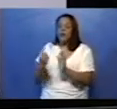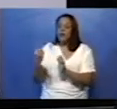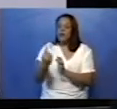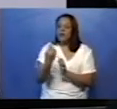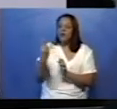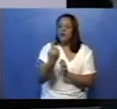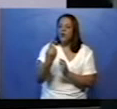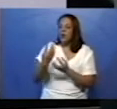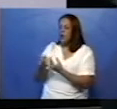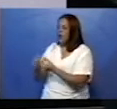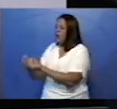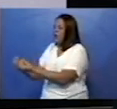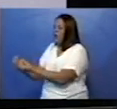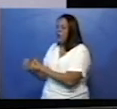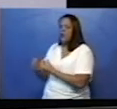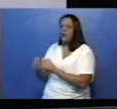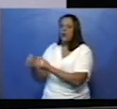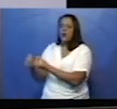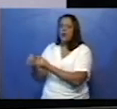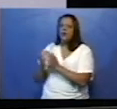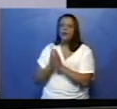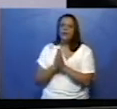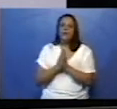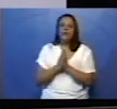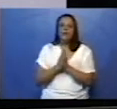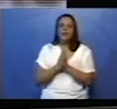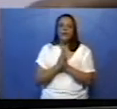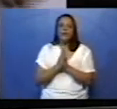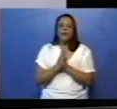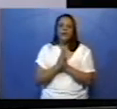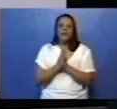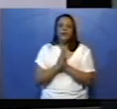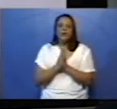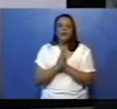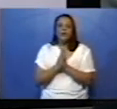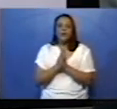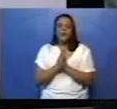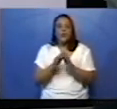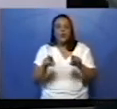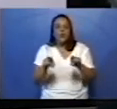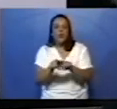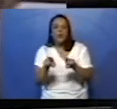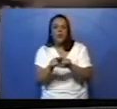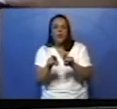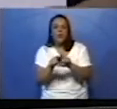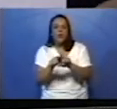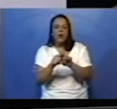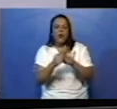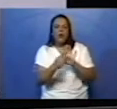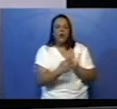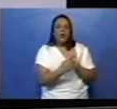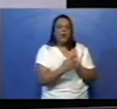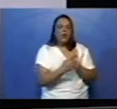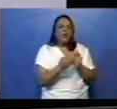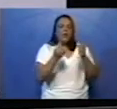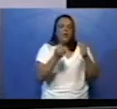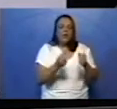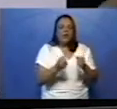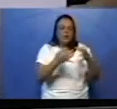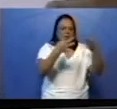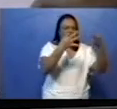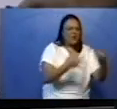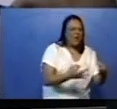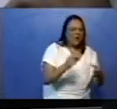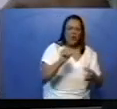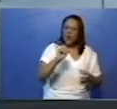desse substantivo, singular ou plural, e ainda ele pode defini-lo ou indefini-lo.